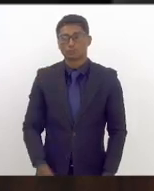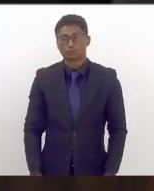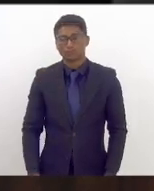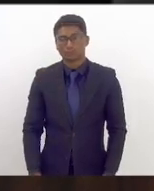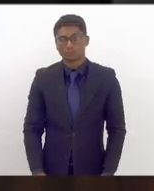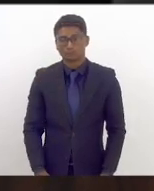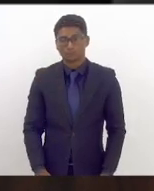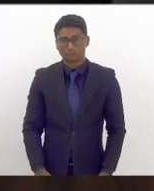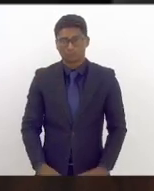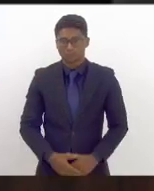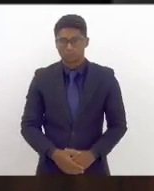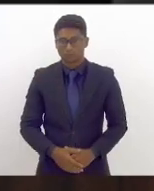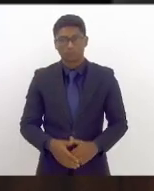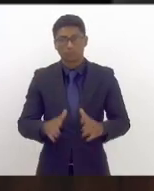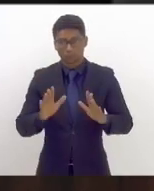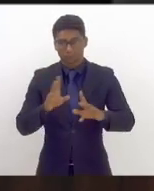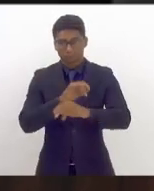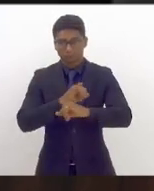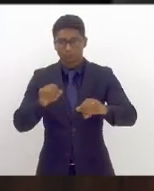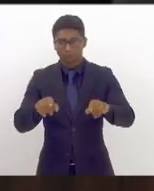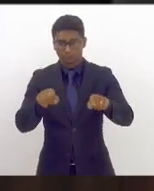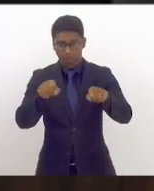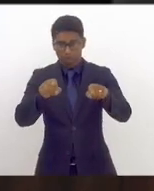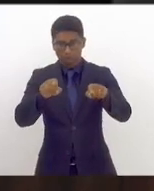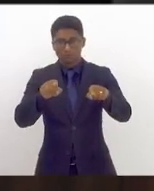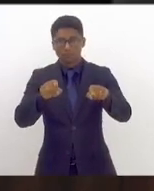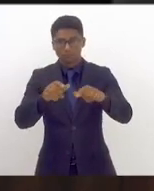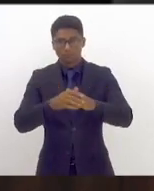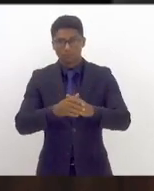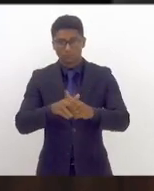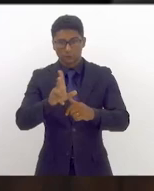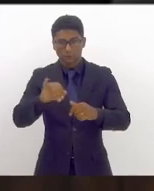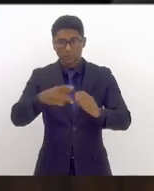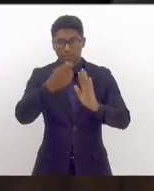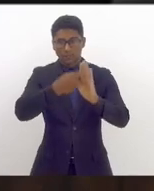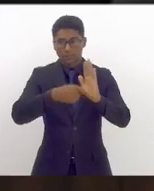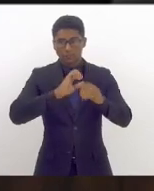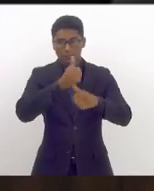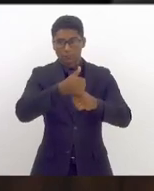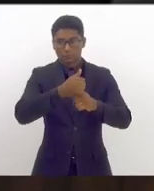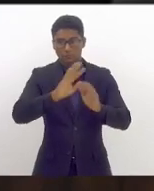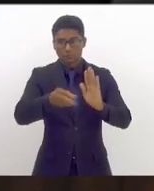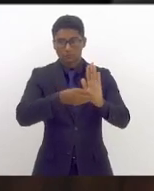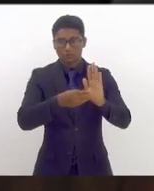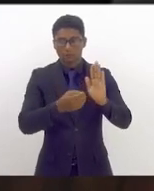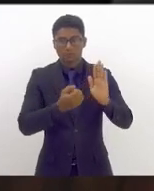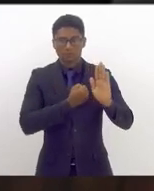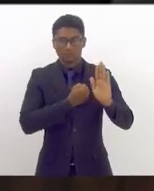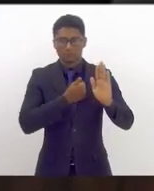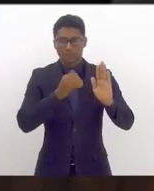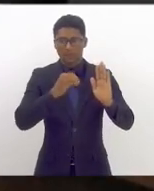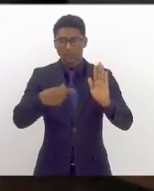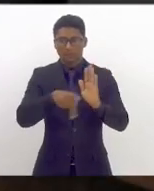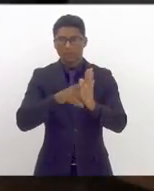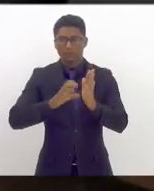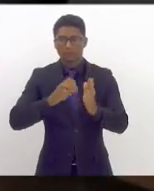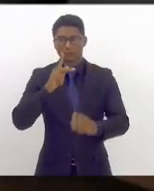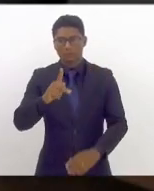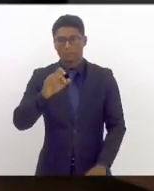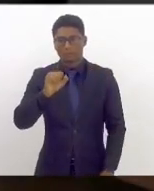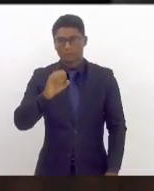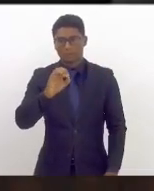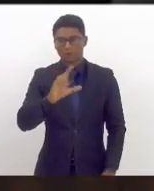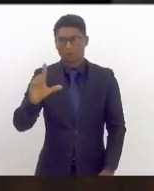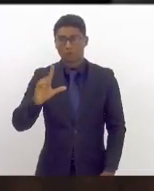vou chamar os trabalhos incorporar no seu substantivo a emenda 10 da bancada do pessoal Pode ser então